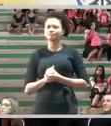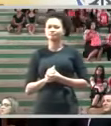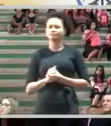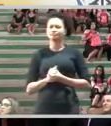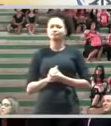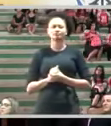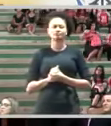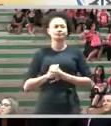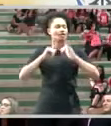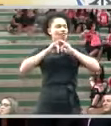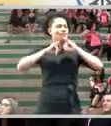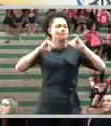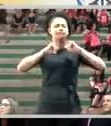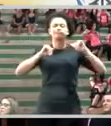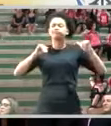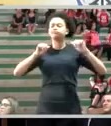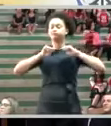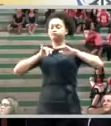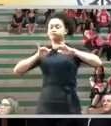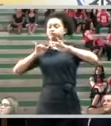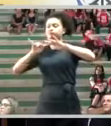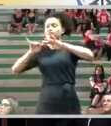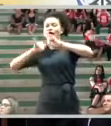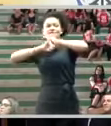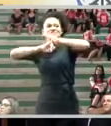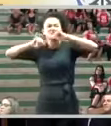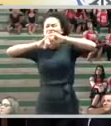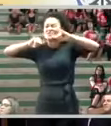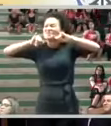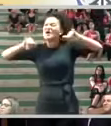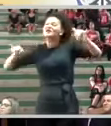A notícia chega em Siló.